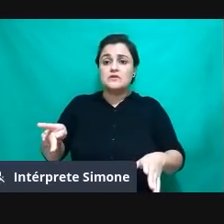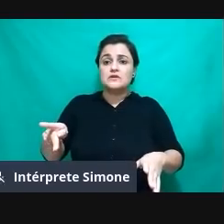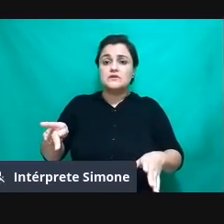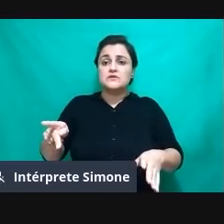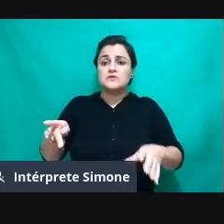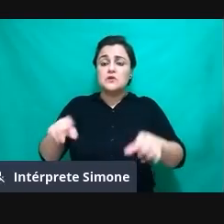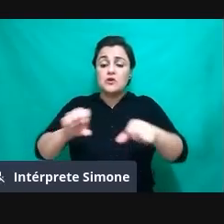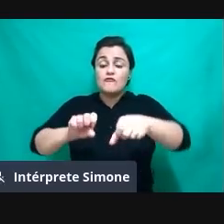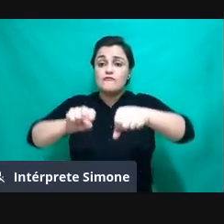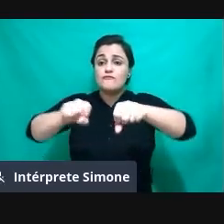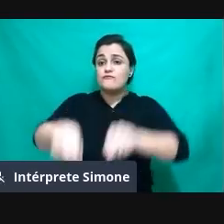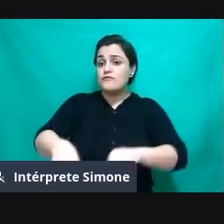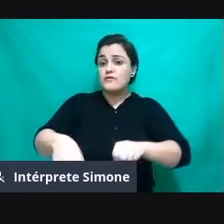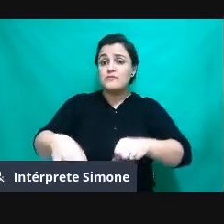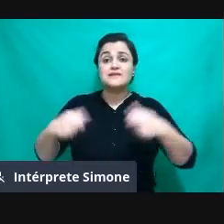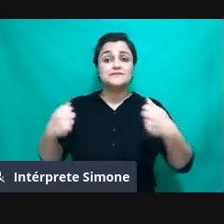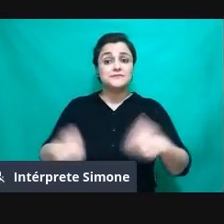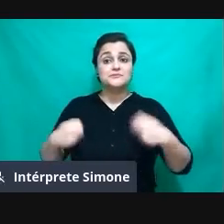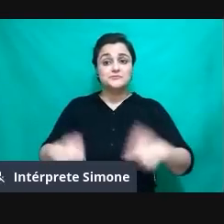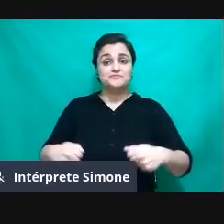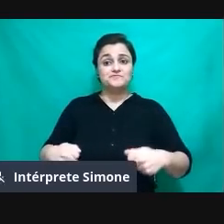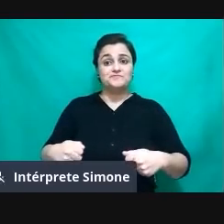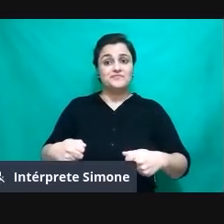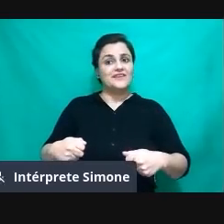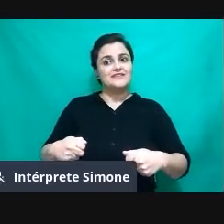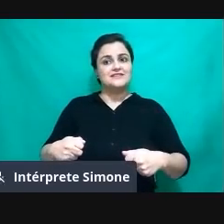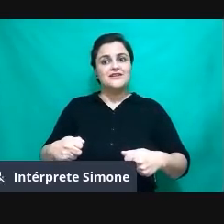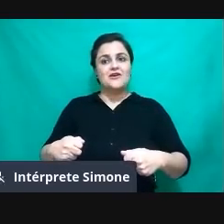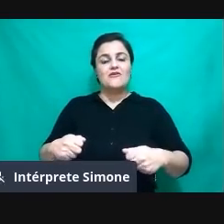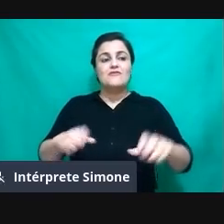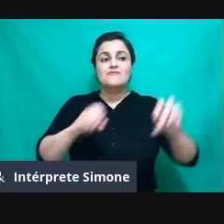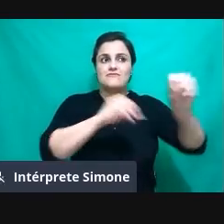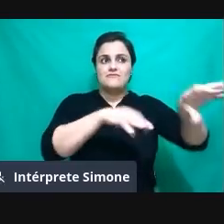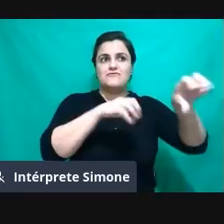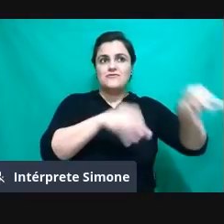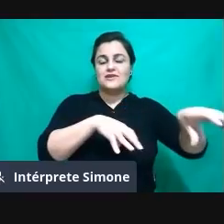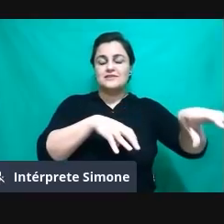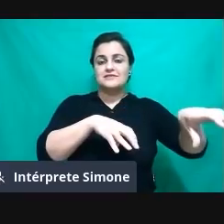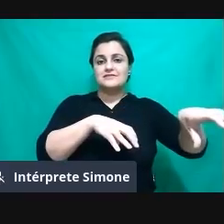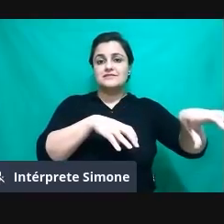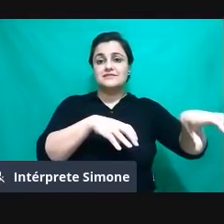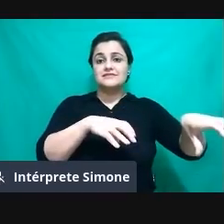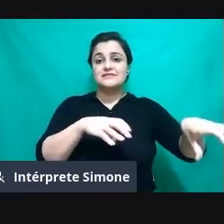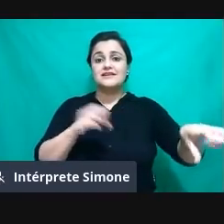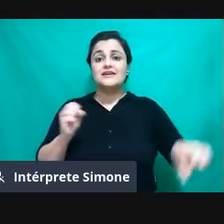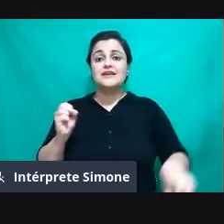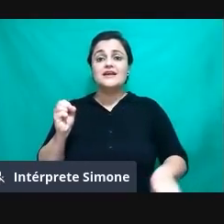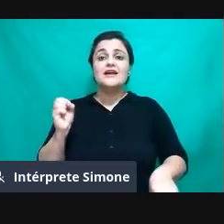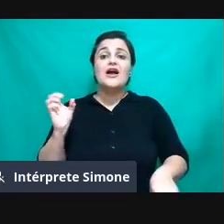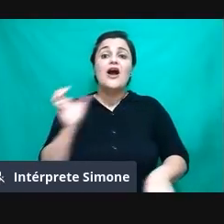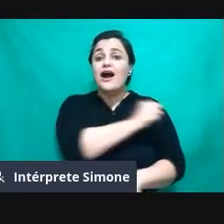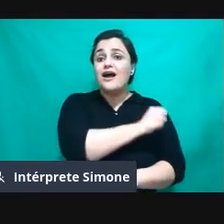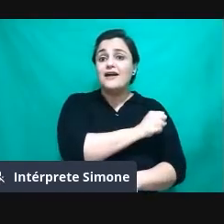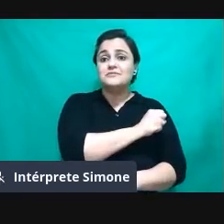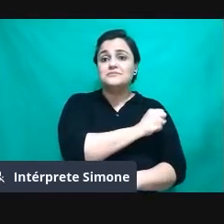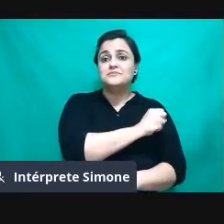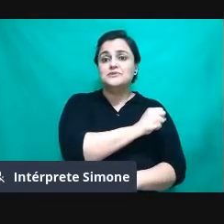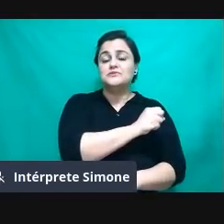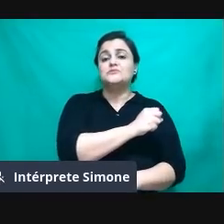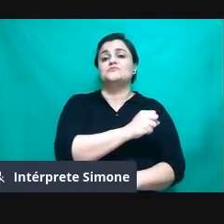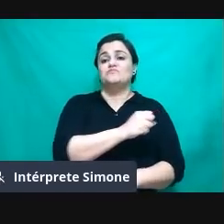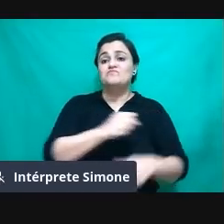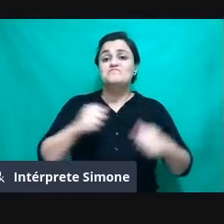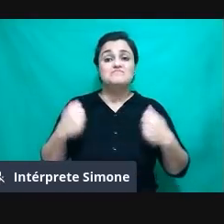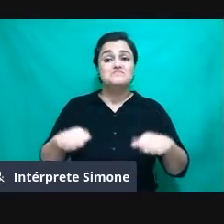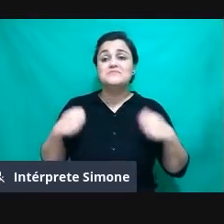remoto emergencial, exatamente por conta dessa palavrinha, emergencial. Então, se era algo